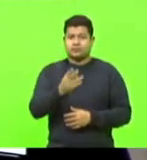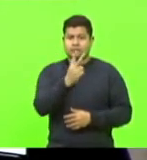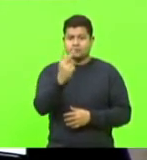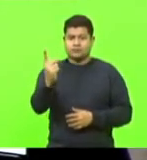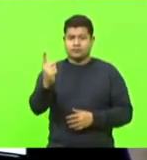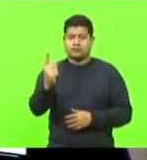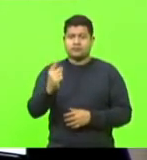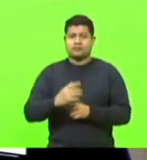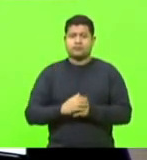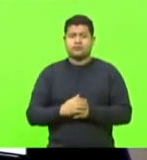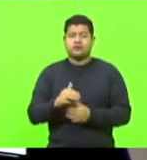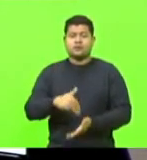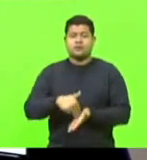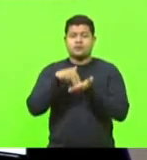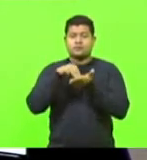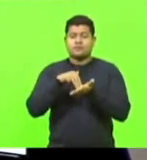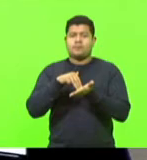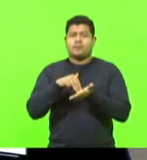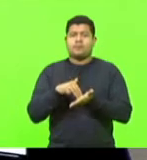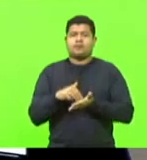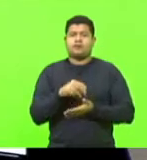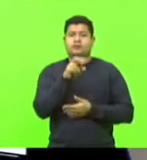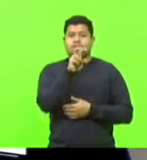544/548/2021, as moções números